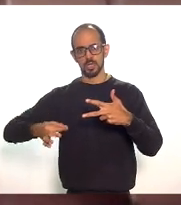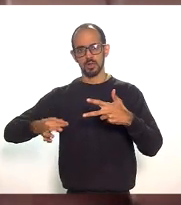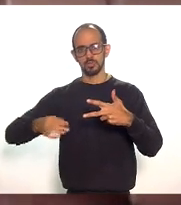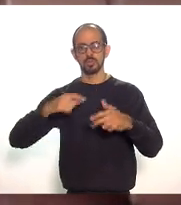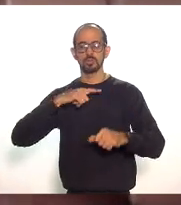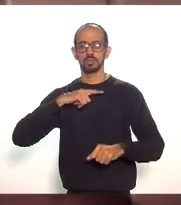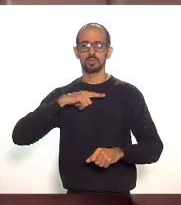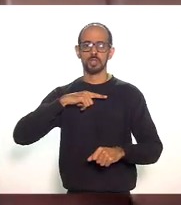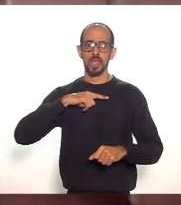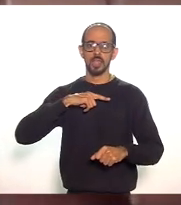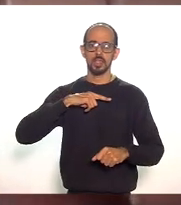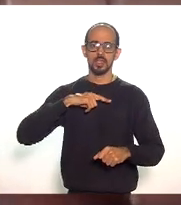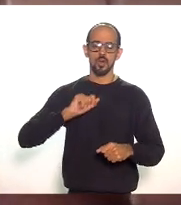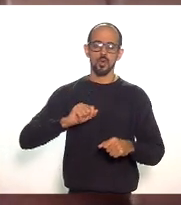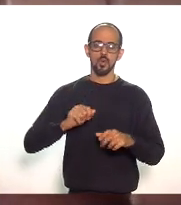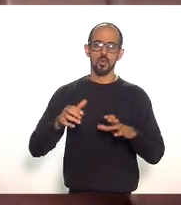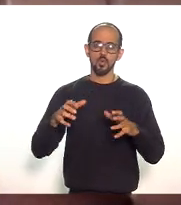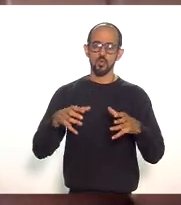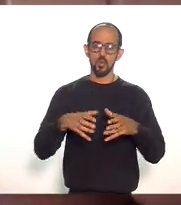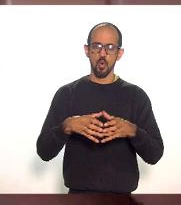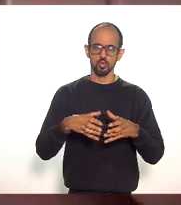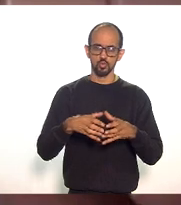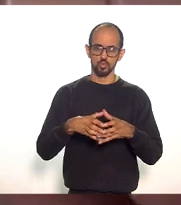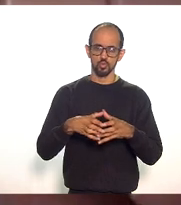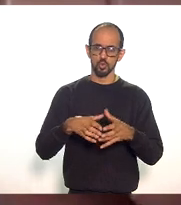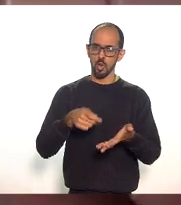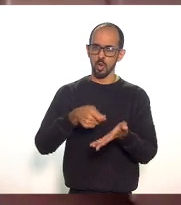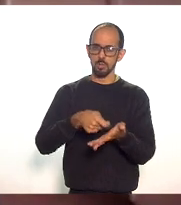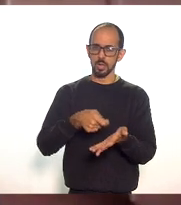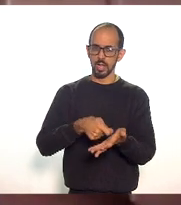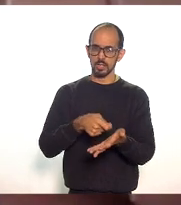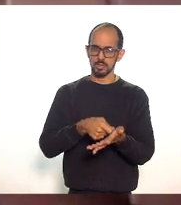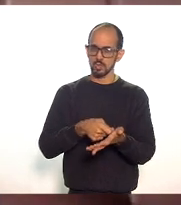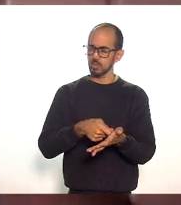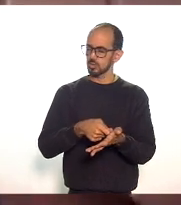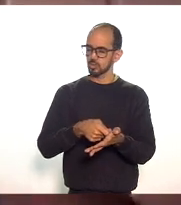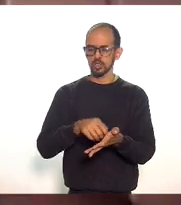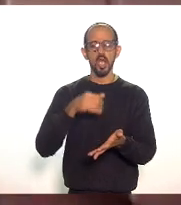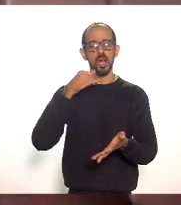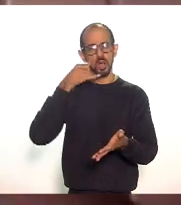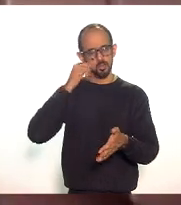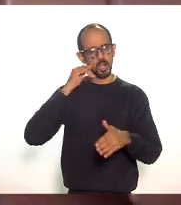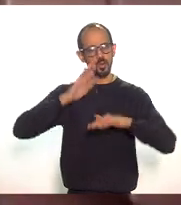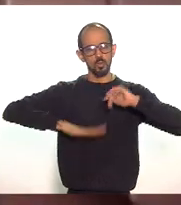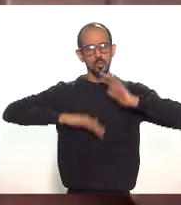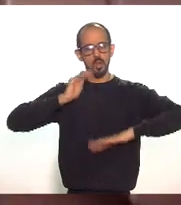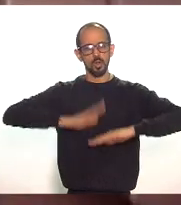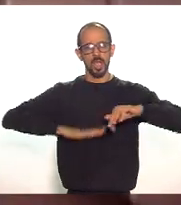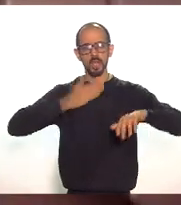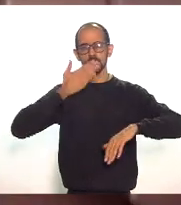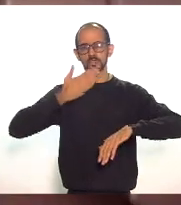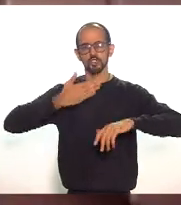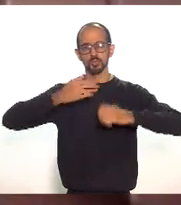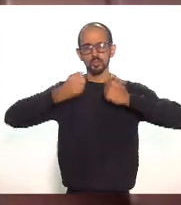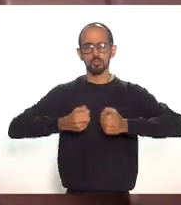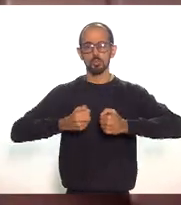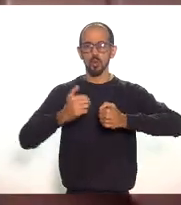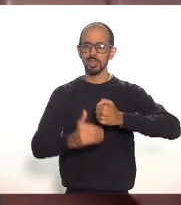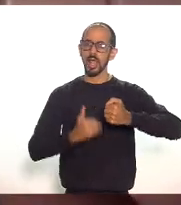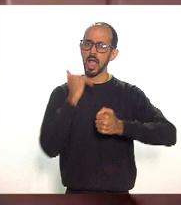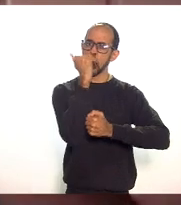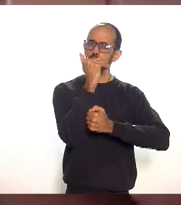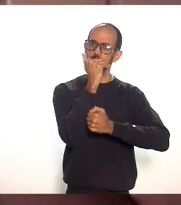conjunto, a obrigação de combater todo e qualquer legado autoritário e o avanço na